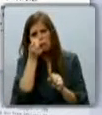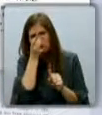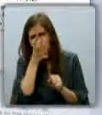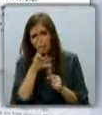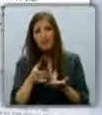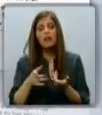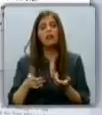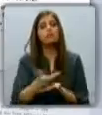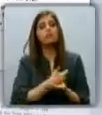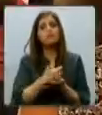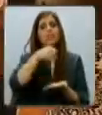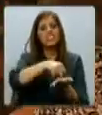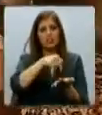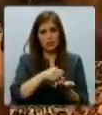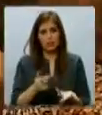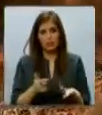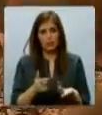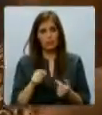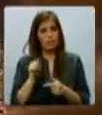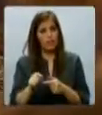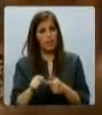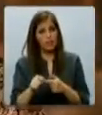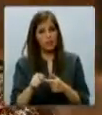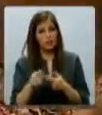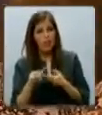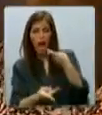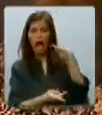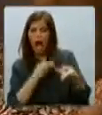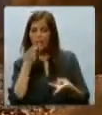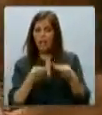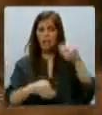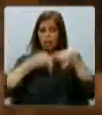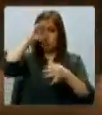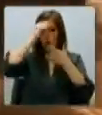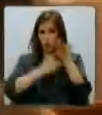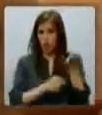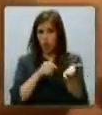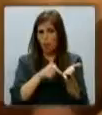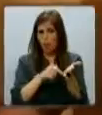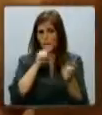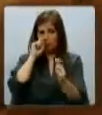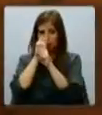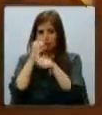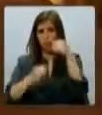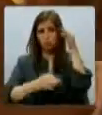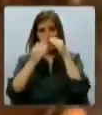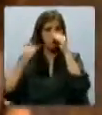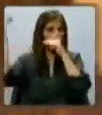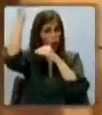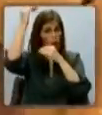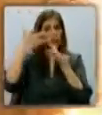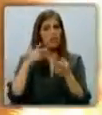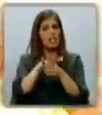à receita cobrada é este o raio x tirado ao palácio ratom numa auditoria aos tribunais superiores o